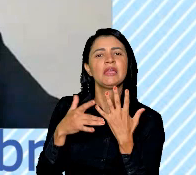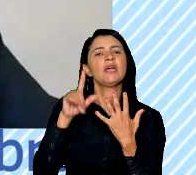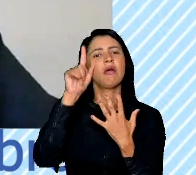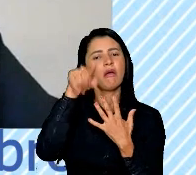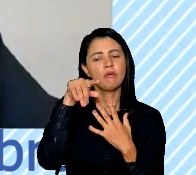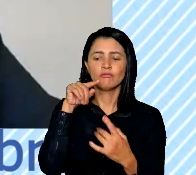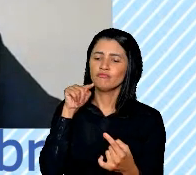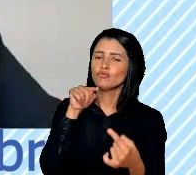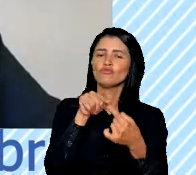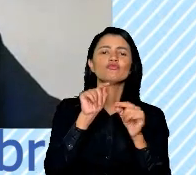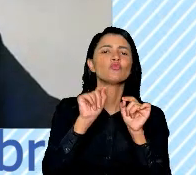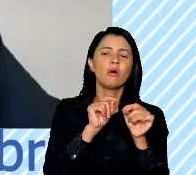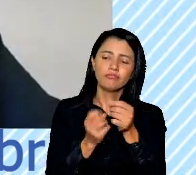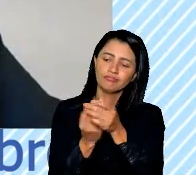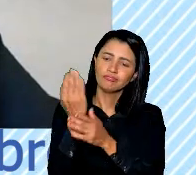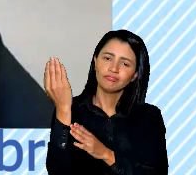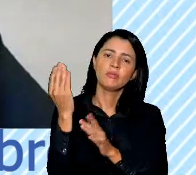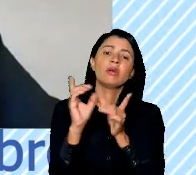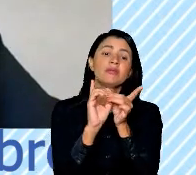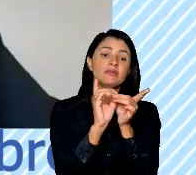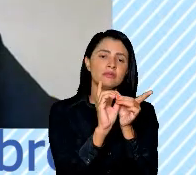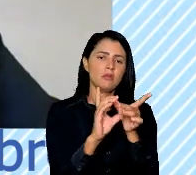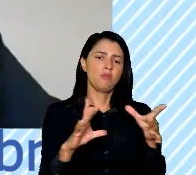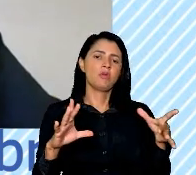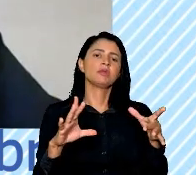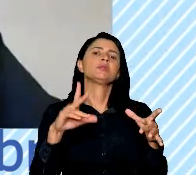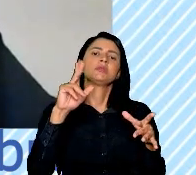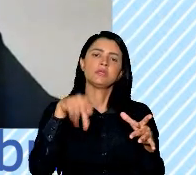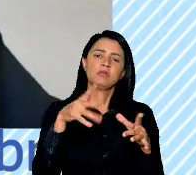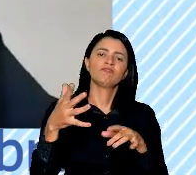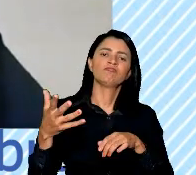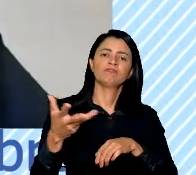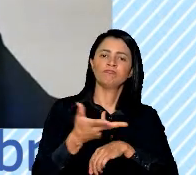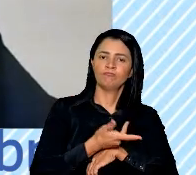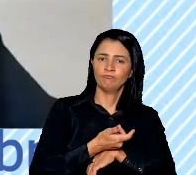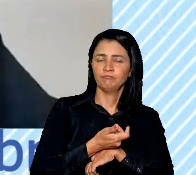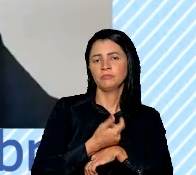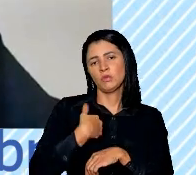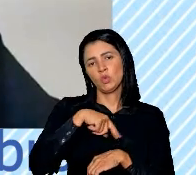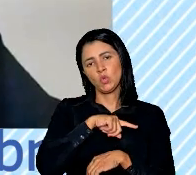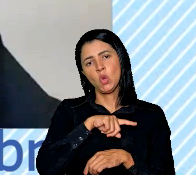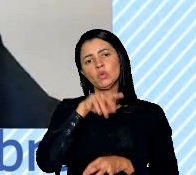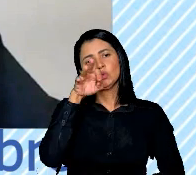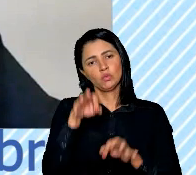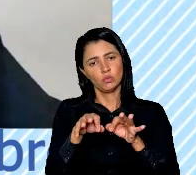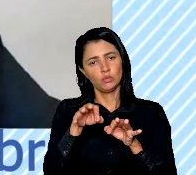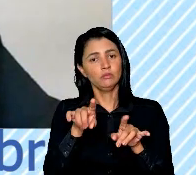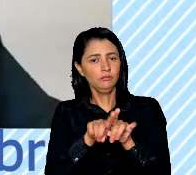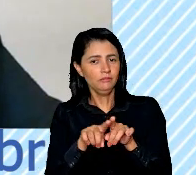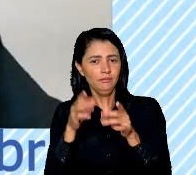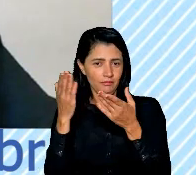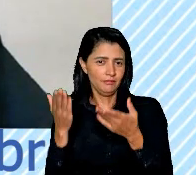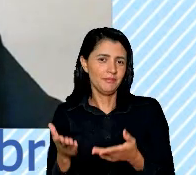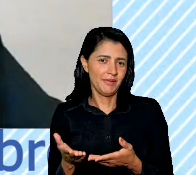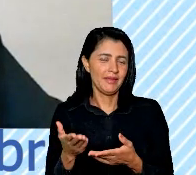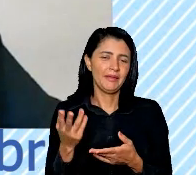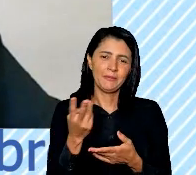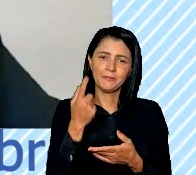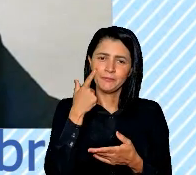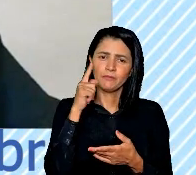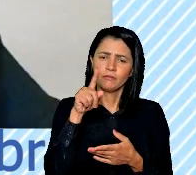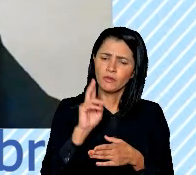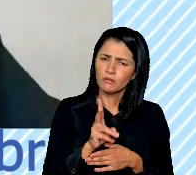de construirmos uma democracia de mais qualidade. Que o nosso judiciário, desembargadora Terezinha e doutora Márcia,